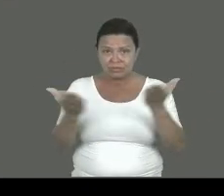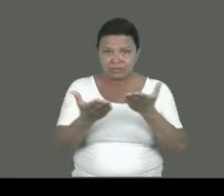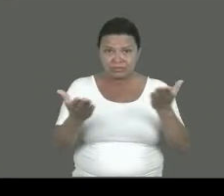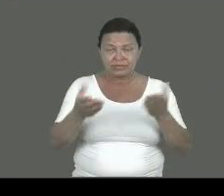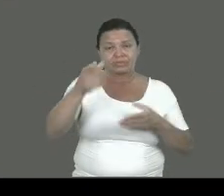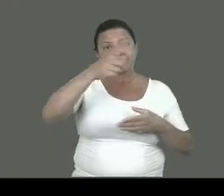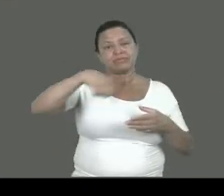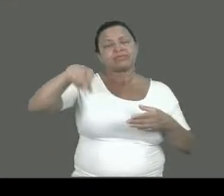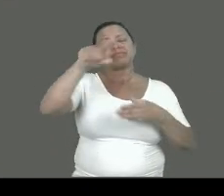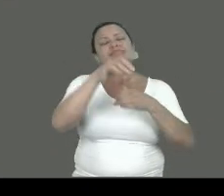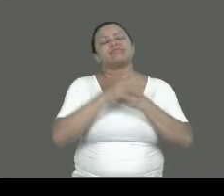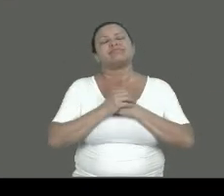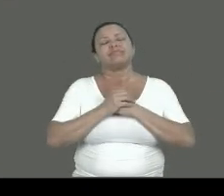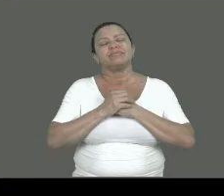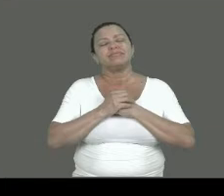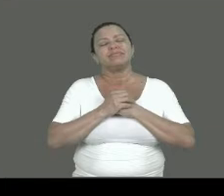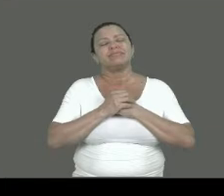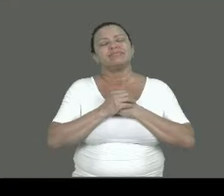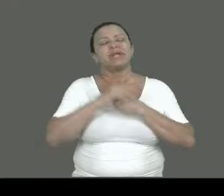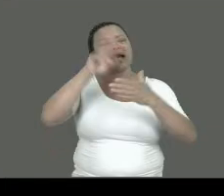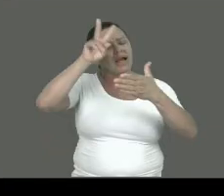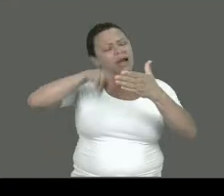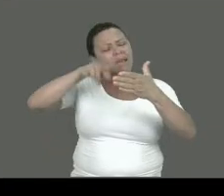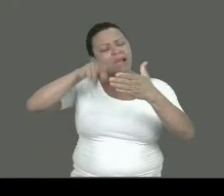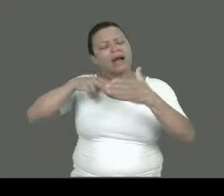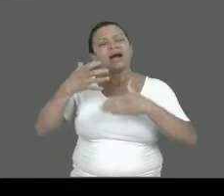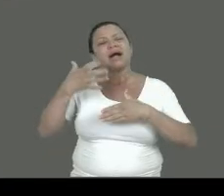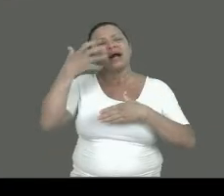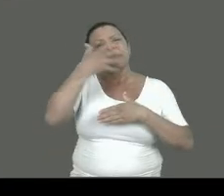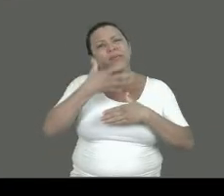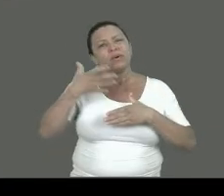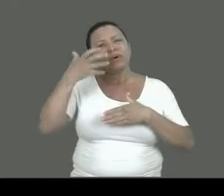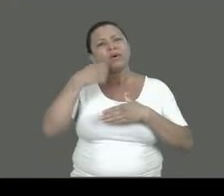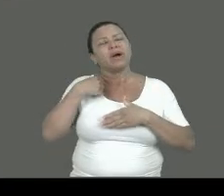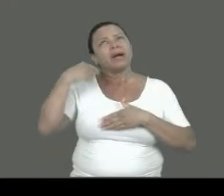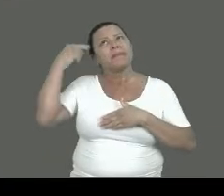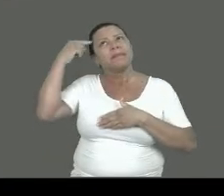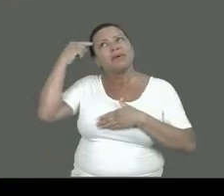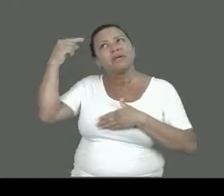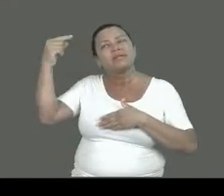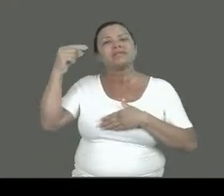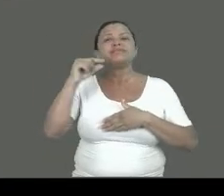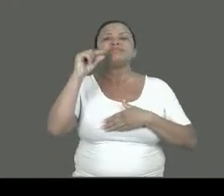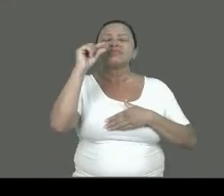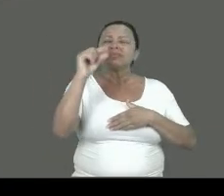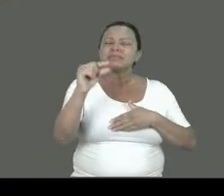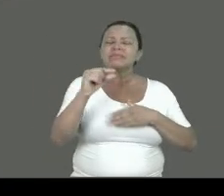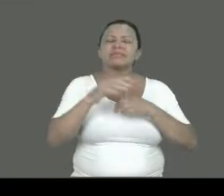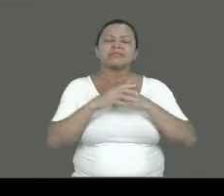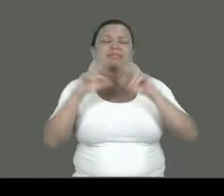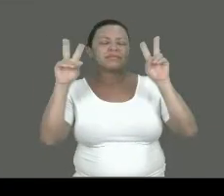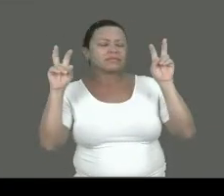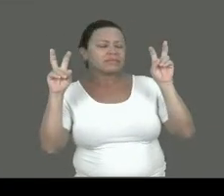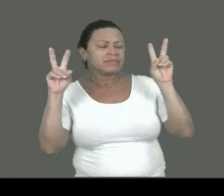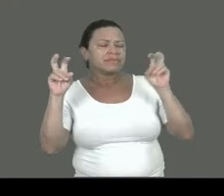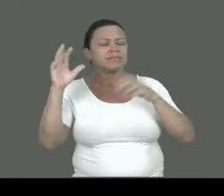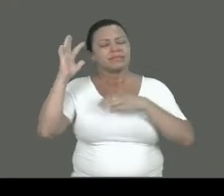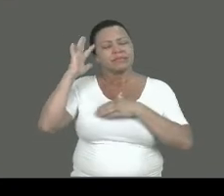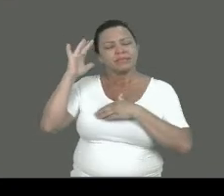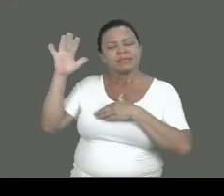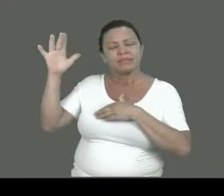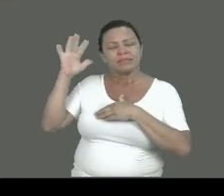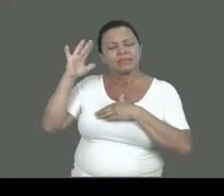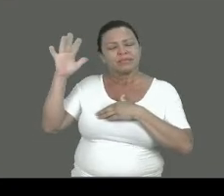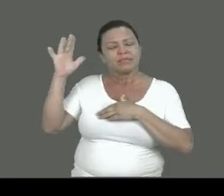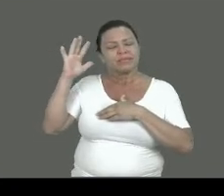de irmos lendo a letra dessa música e pensando um pouquinho sobre ela, refletindo com aquilo